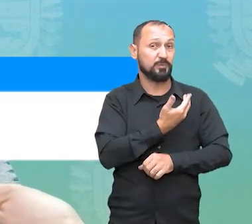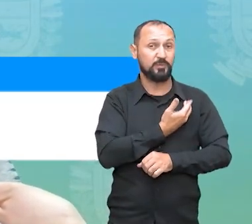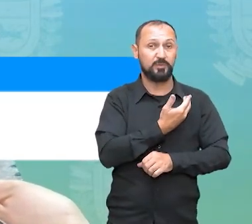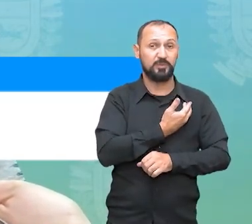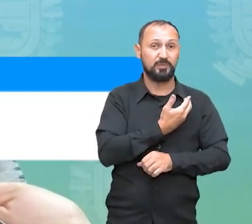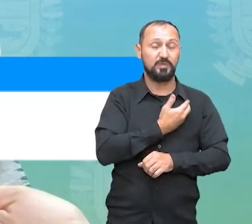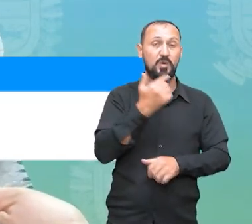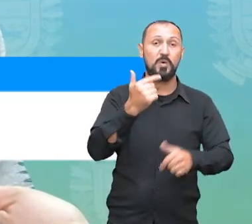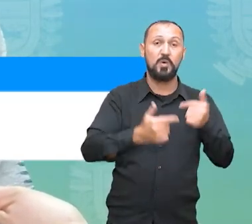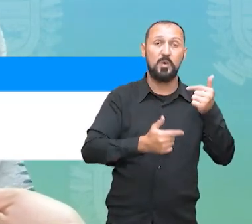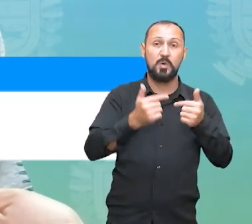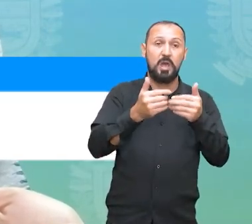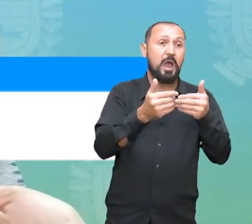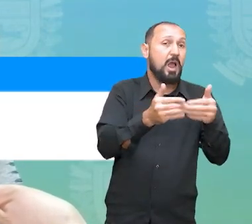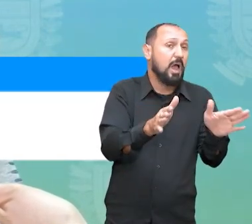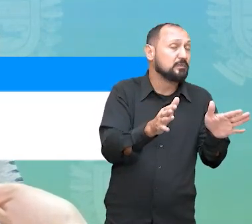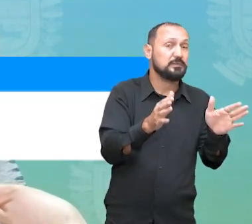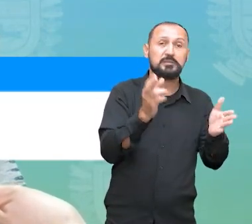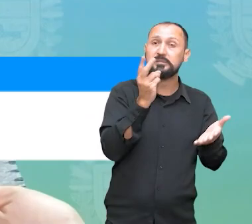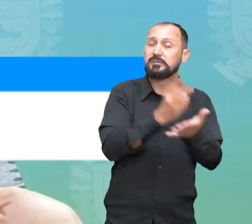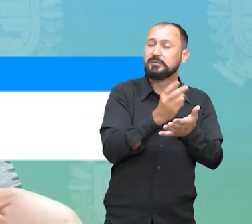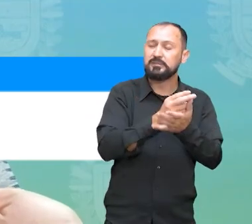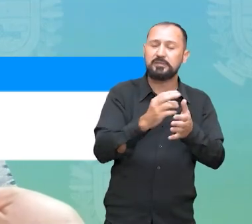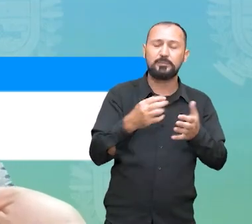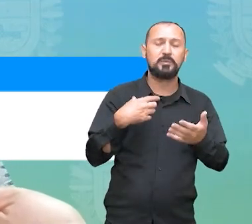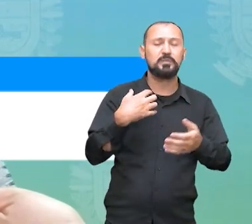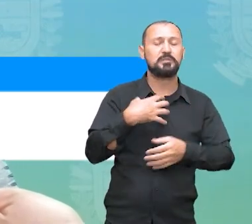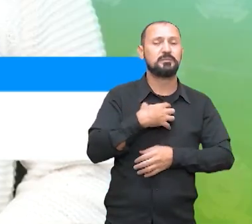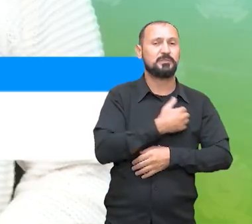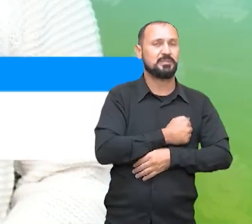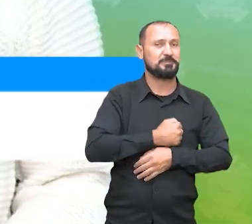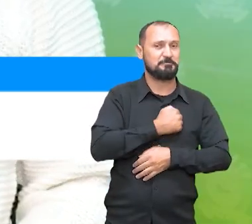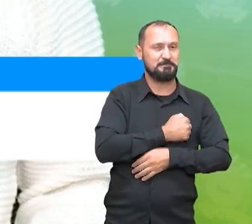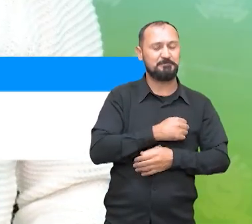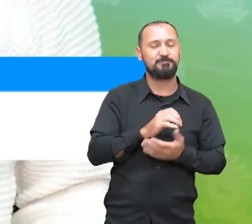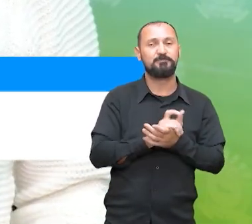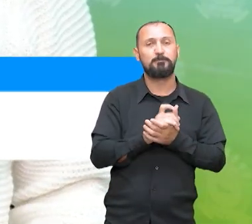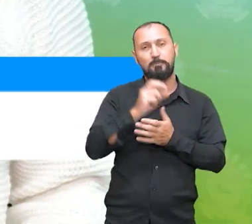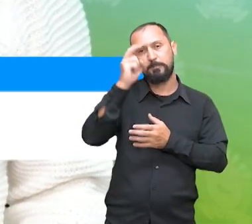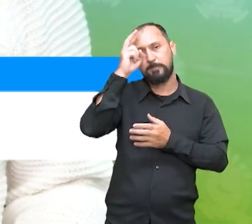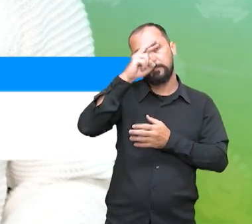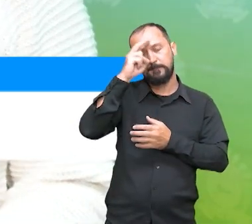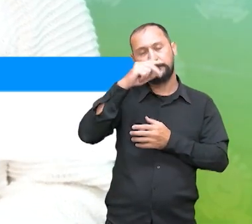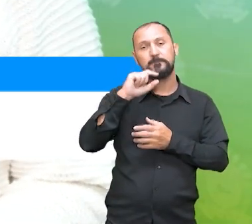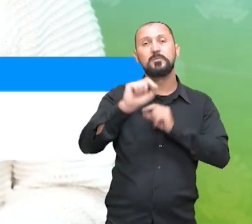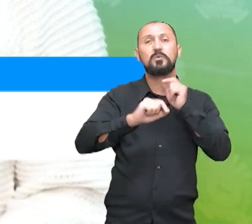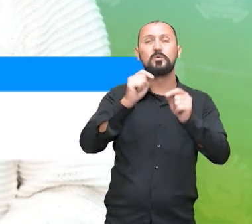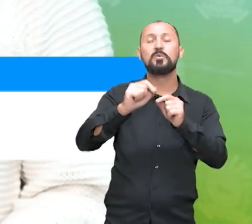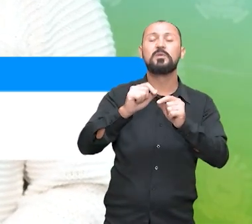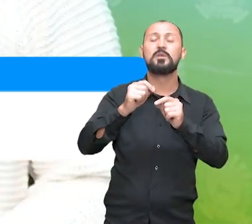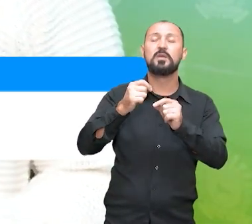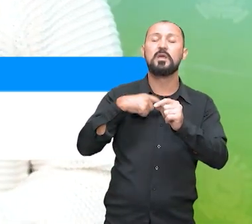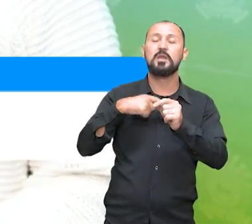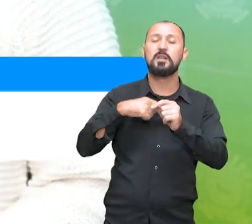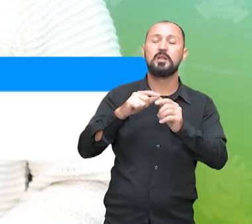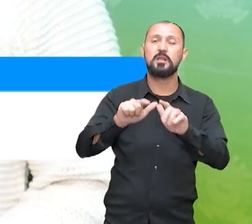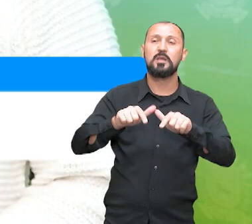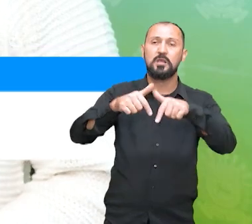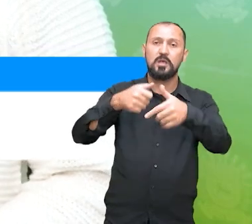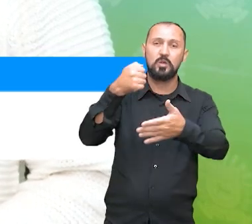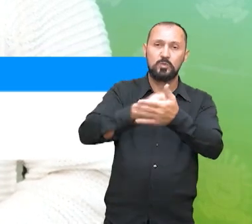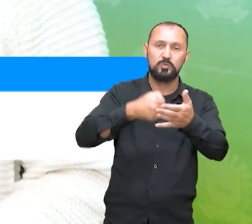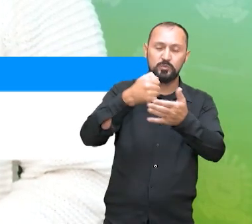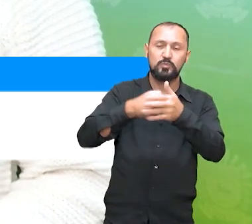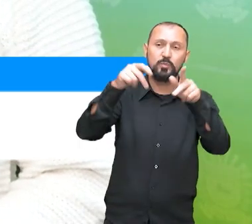amigos, político da casa aberta, que deixa uma história, deixa uma saudade. Para lembrar as muitas bandeiras erguidas em prol